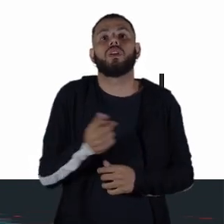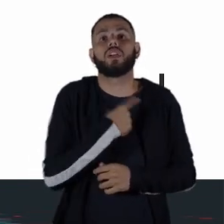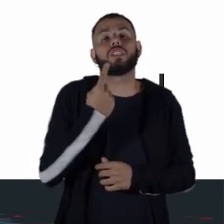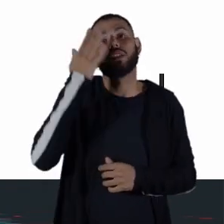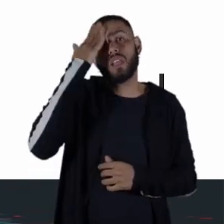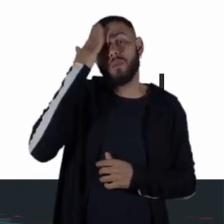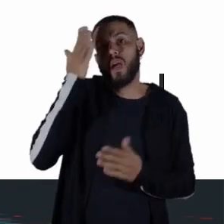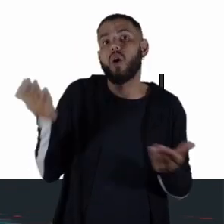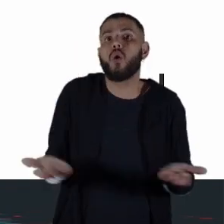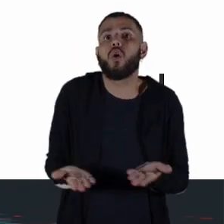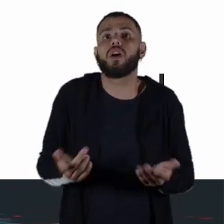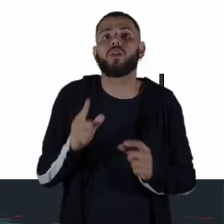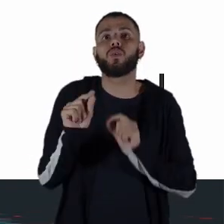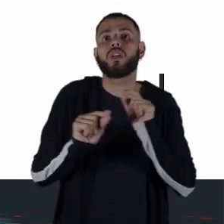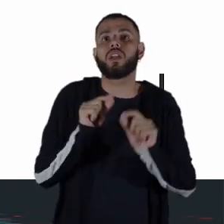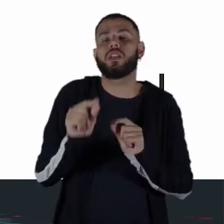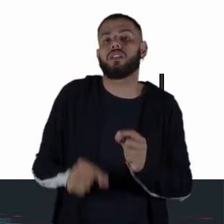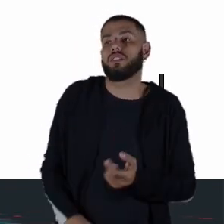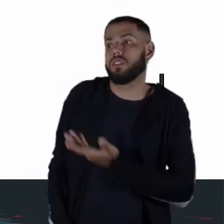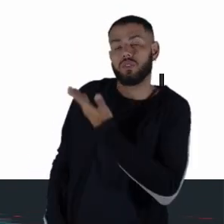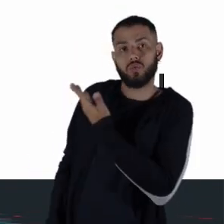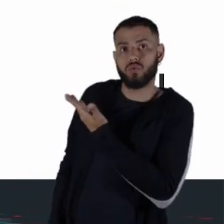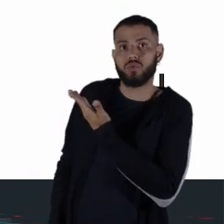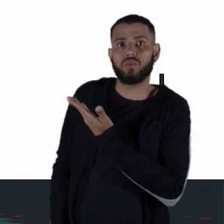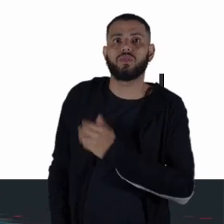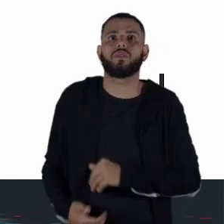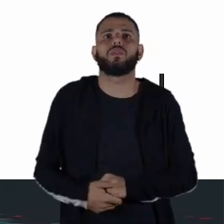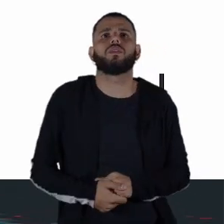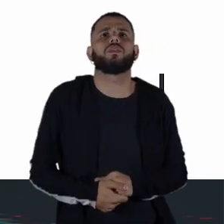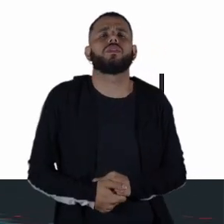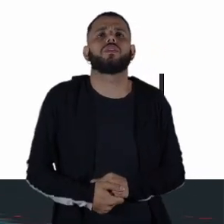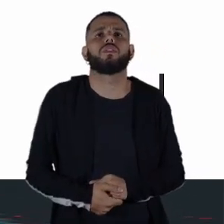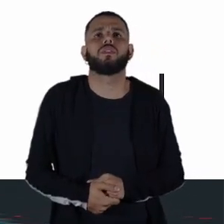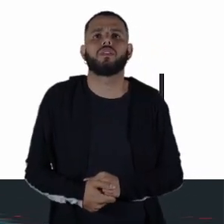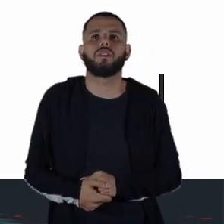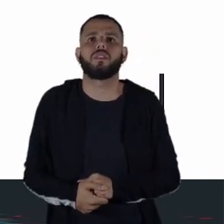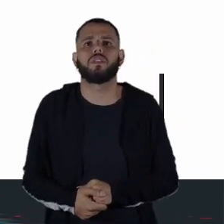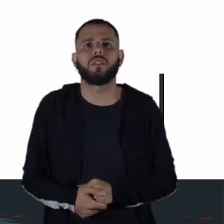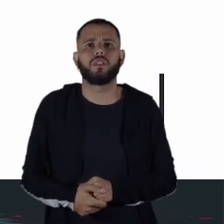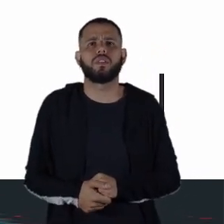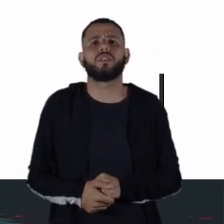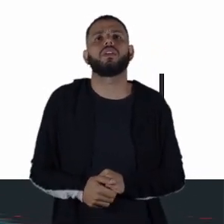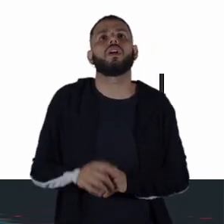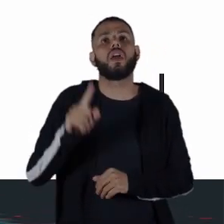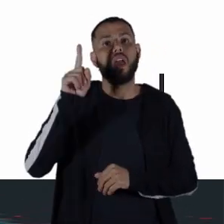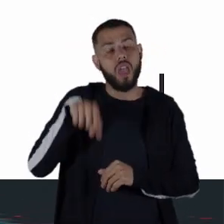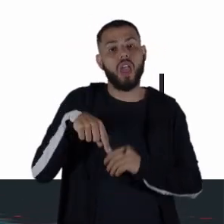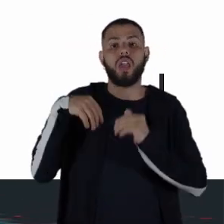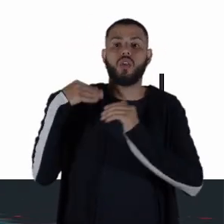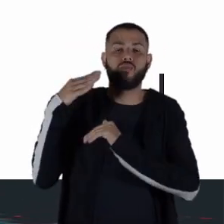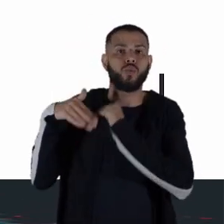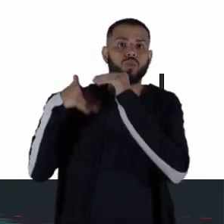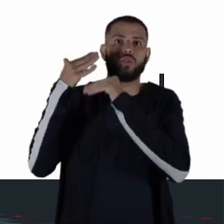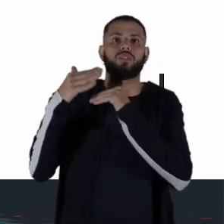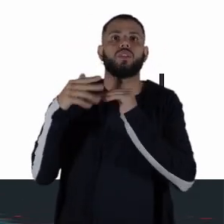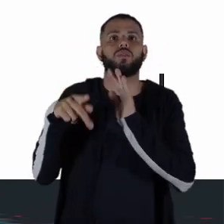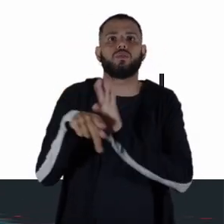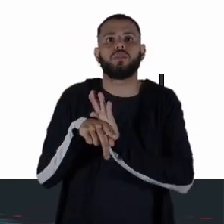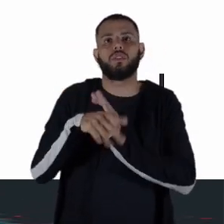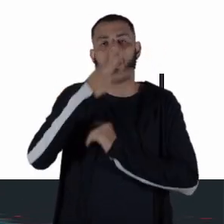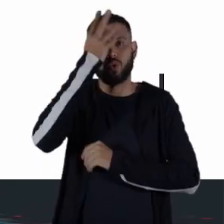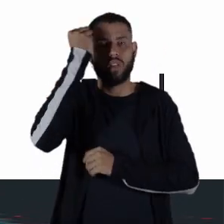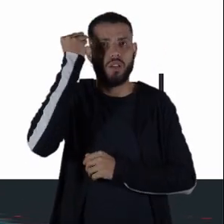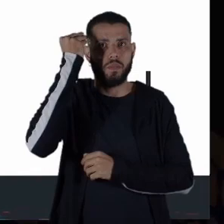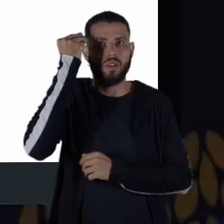que esse fenômeno, essa é a evolução do dano.